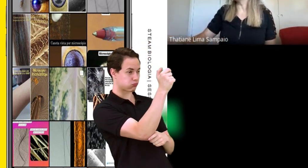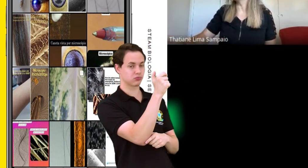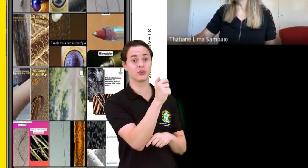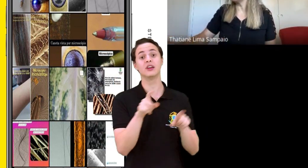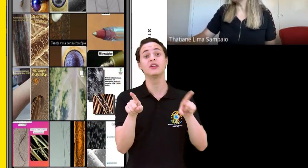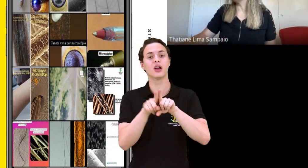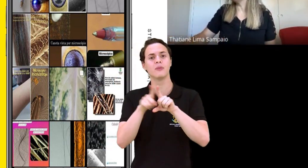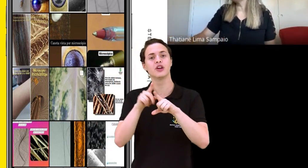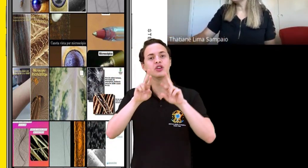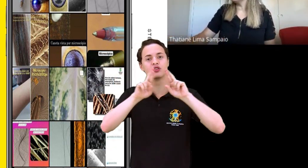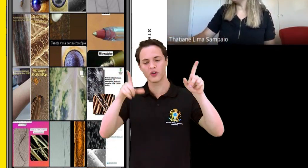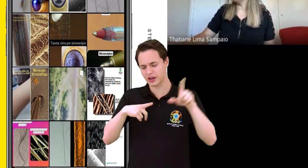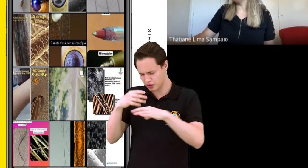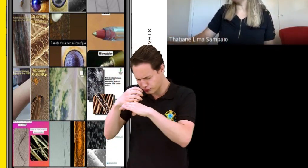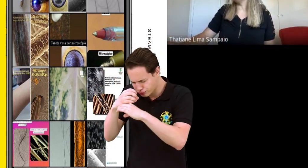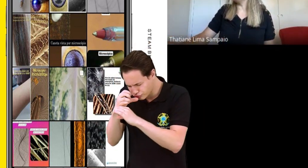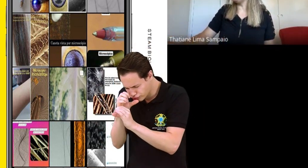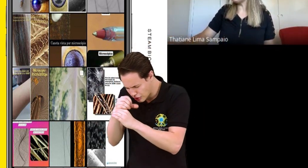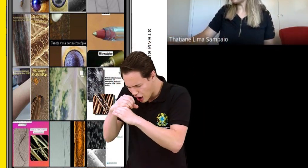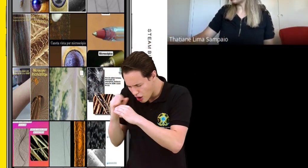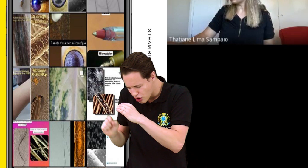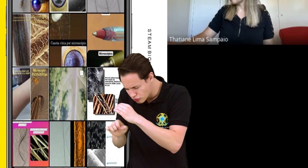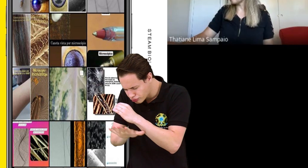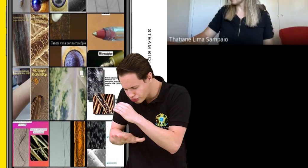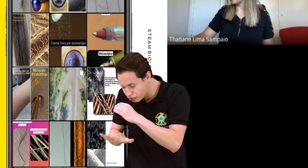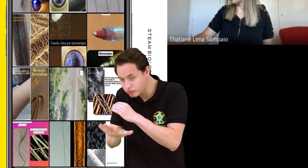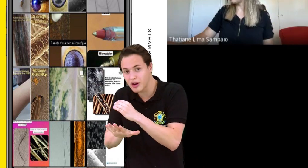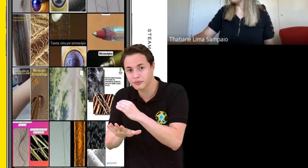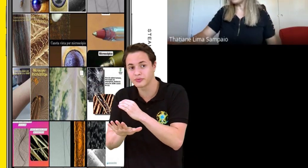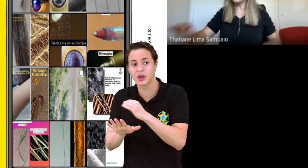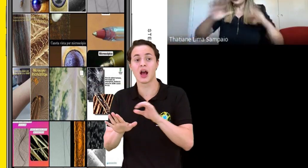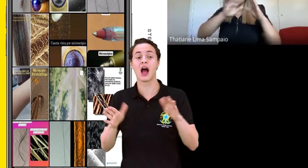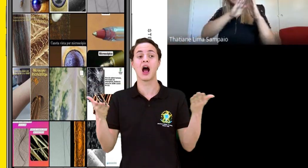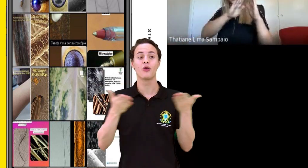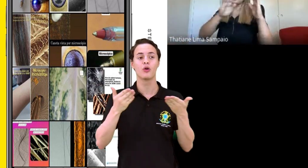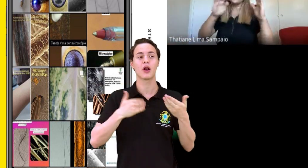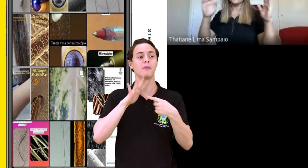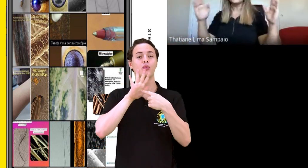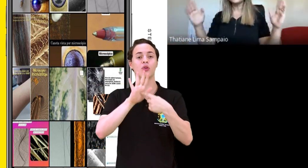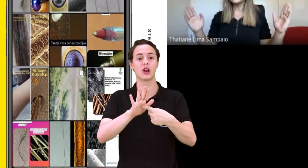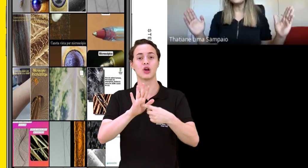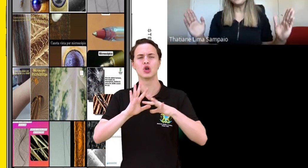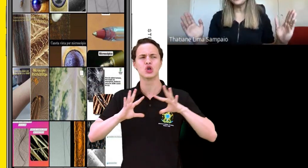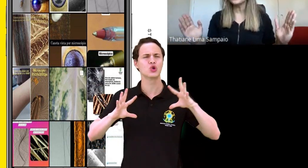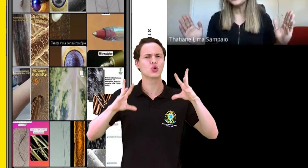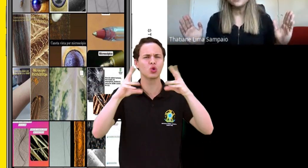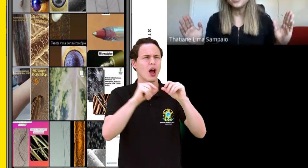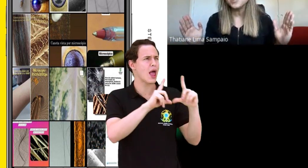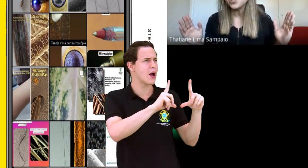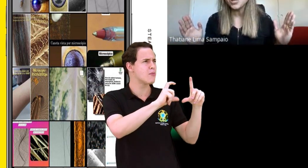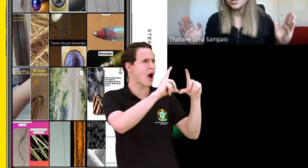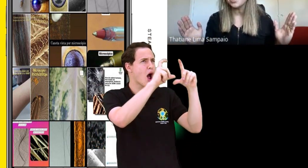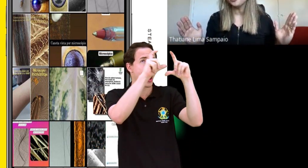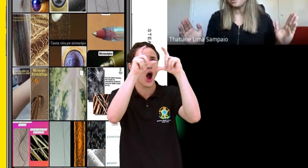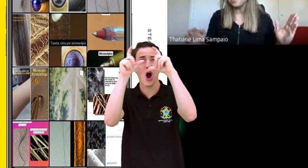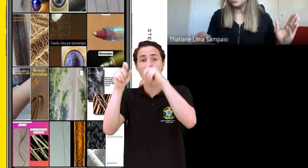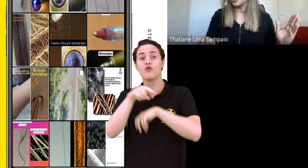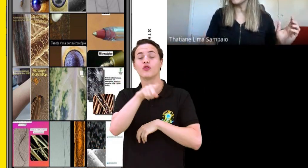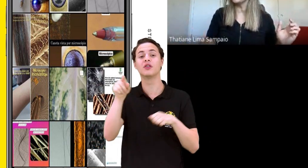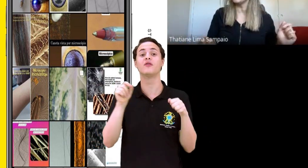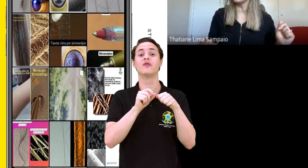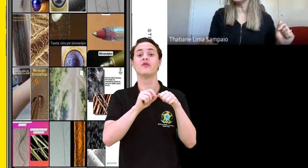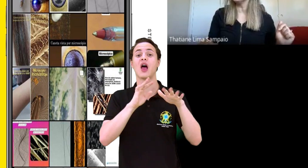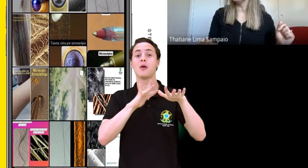temos o resultado de um panorama de todas as imagens que vocês geraram na